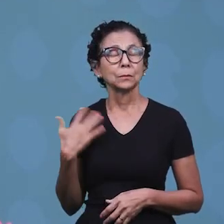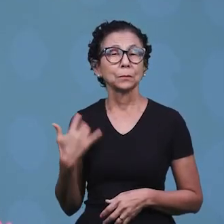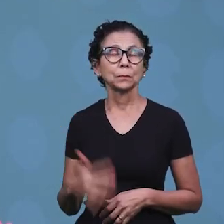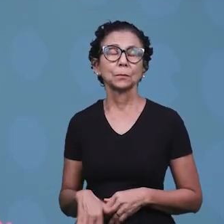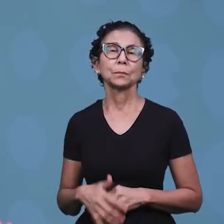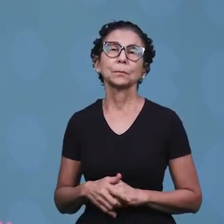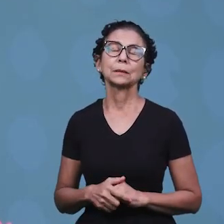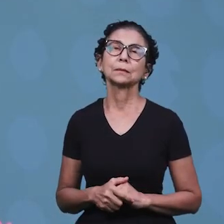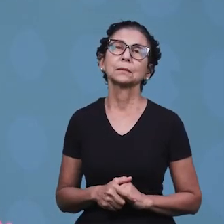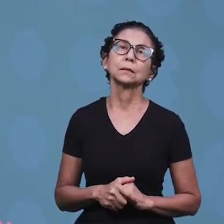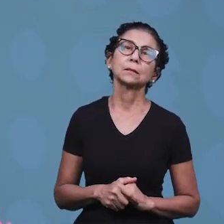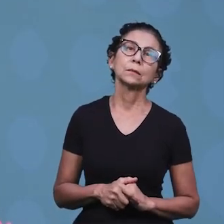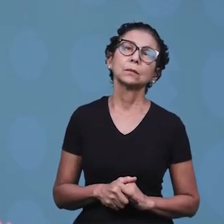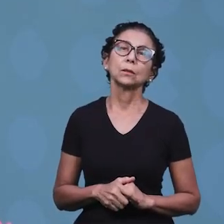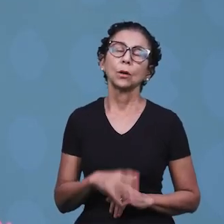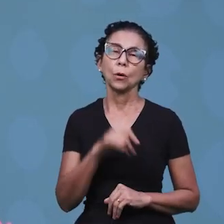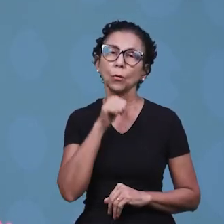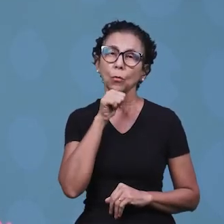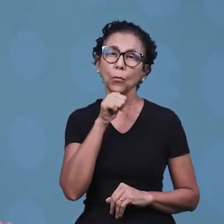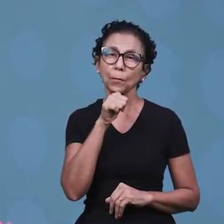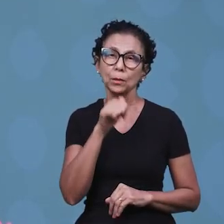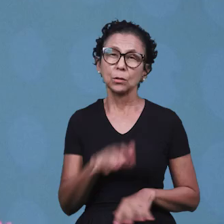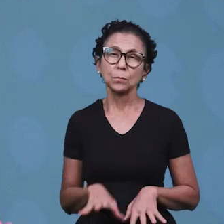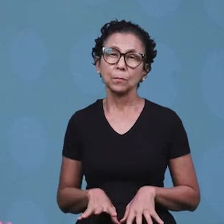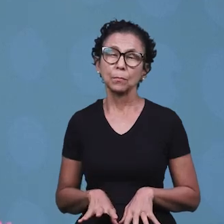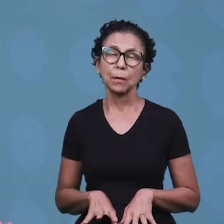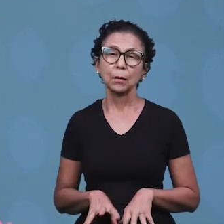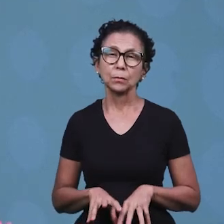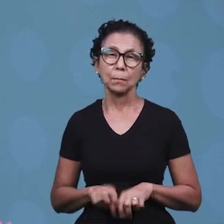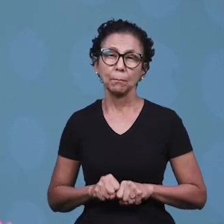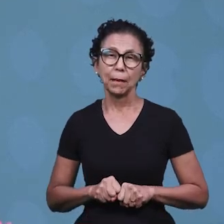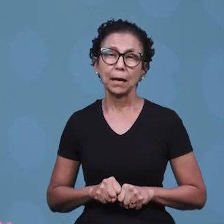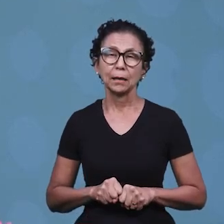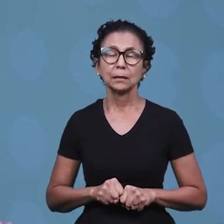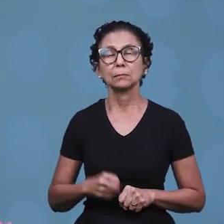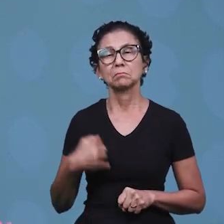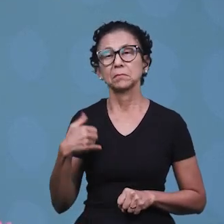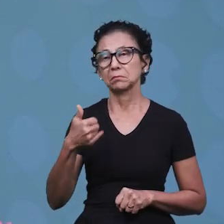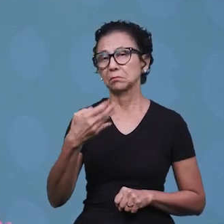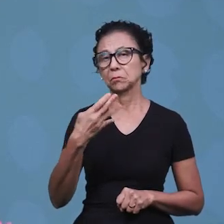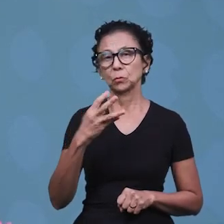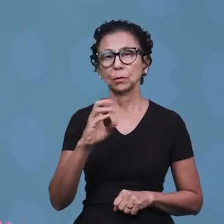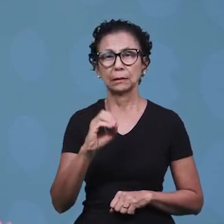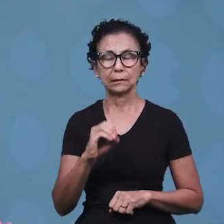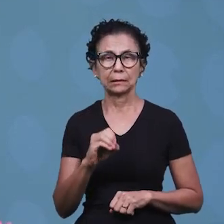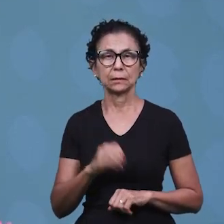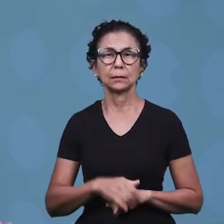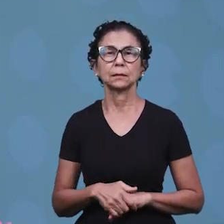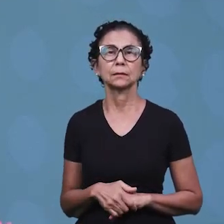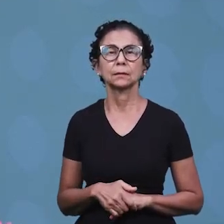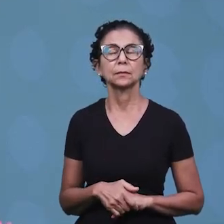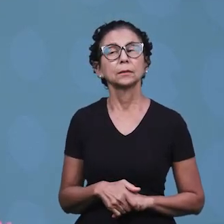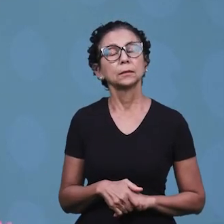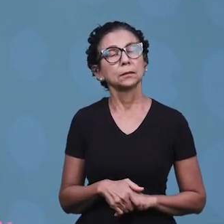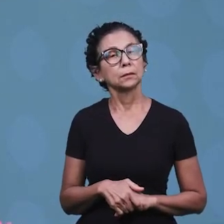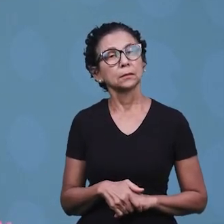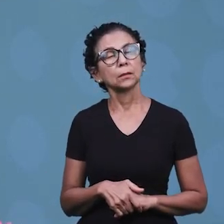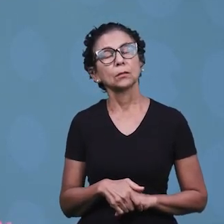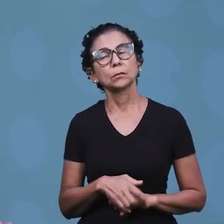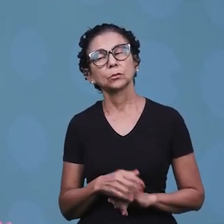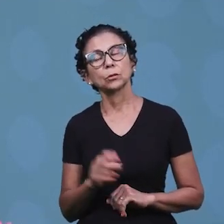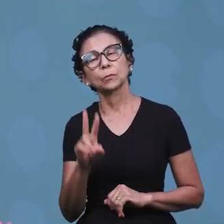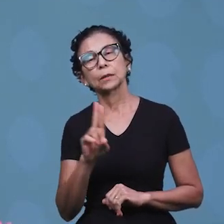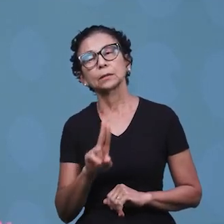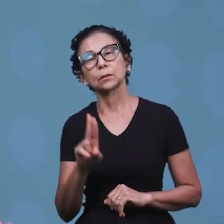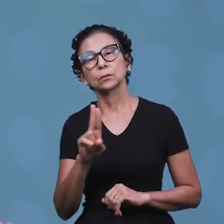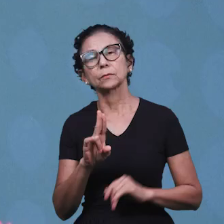a menopausa é muito precoce, né? Antes dos 40 anos. Então, a gente começa a repor de acordo ali com os sintomas, né?